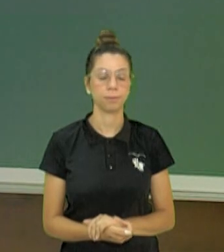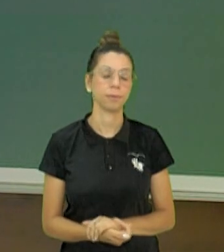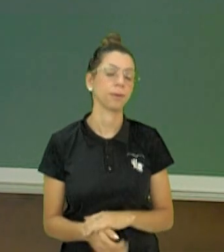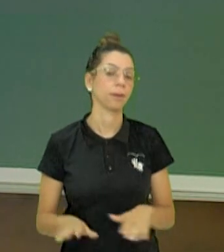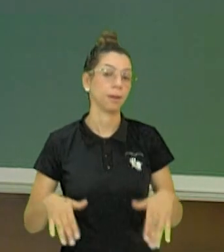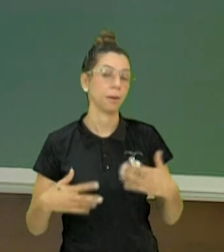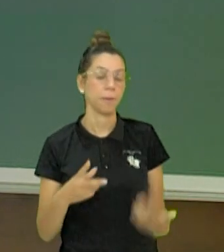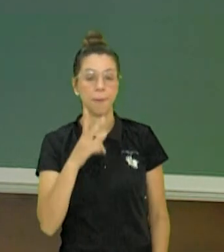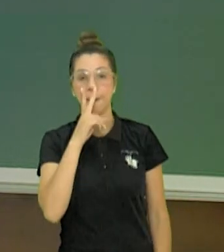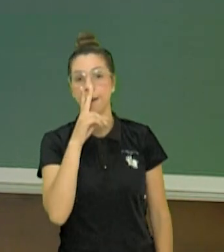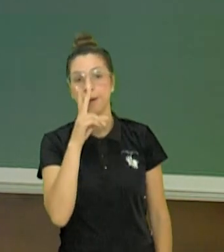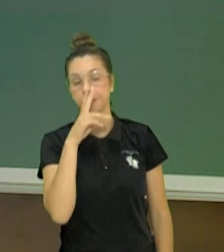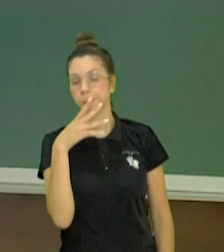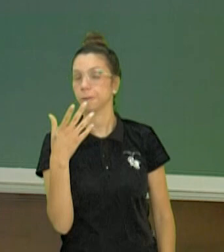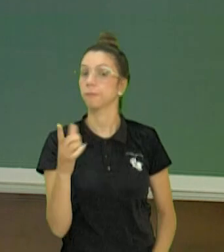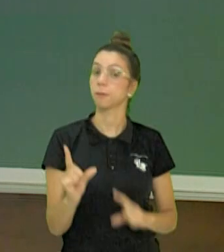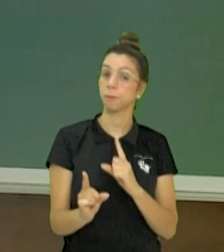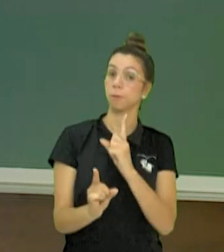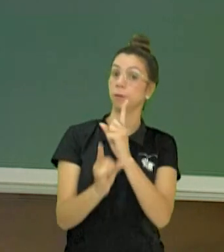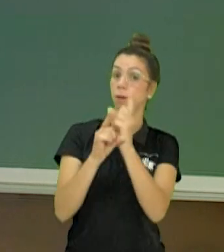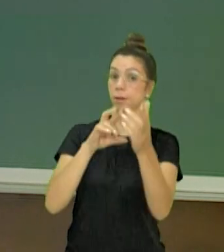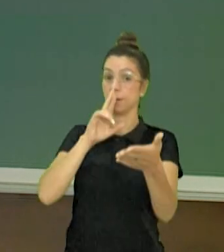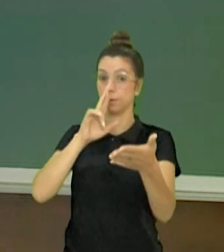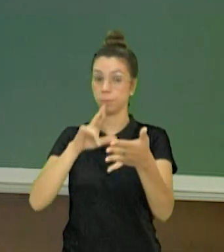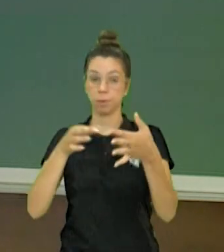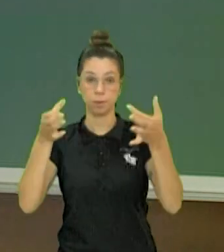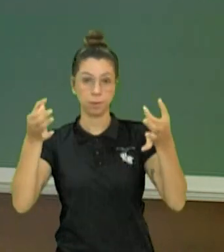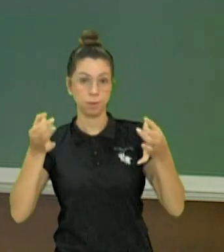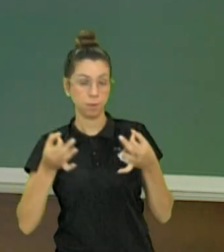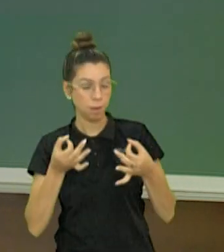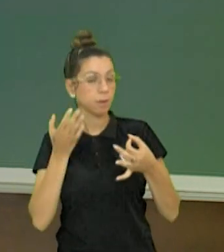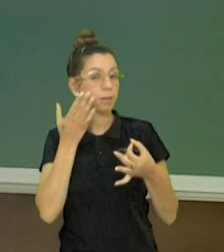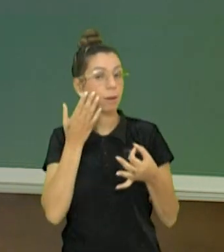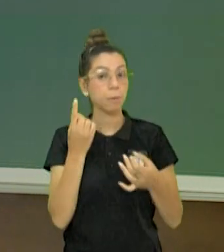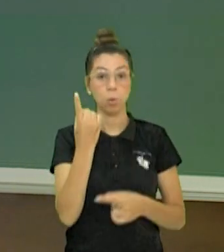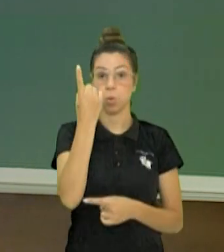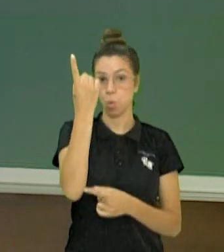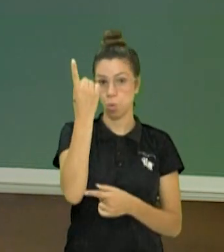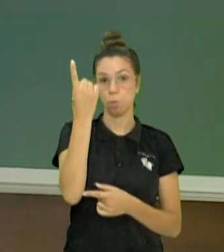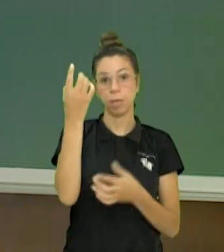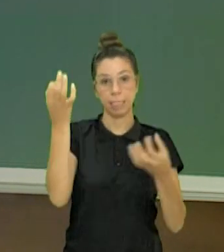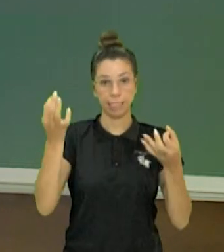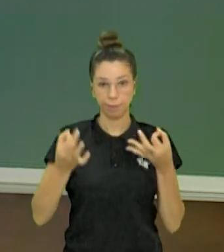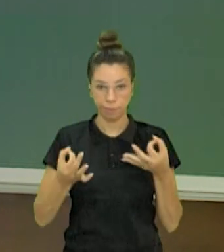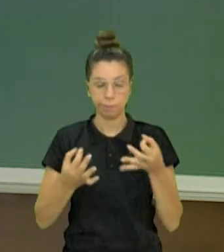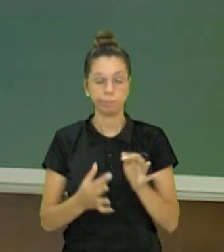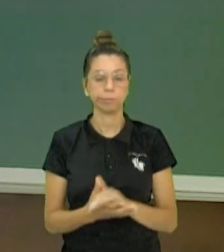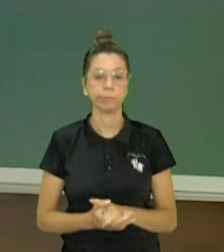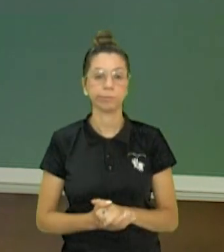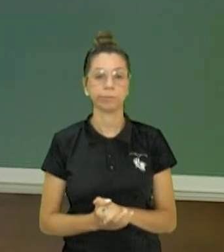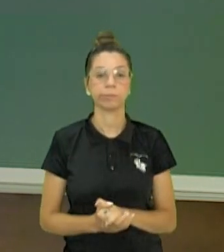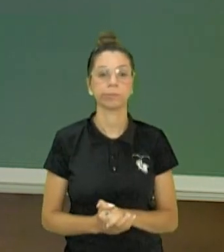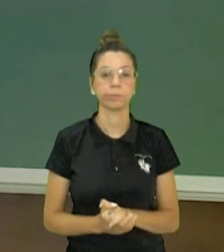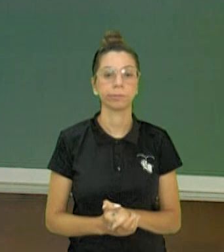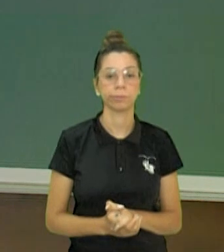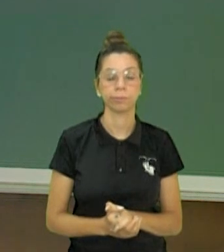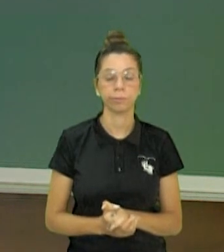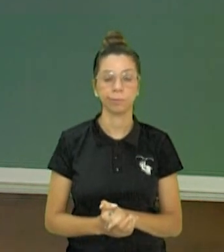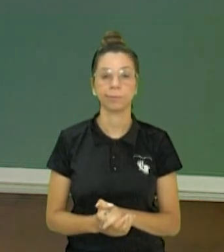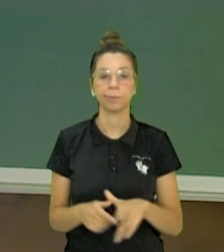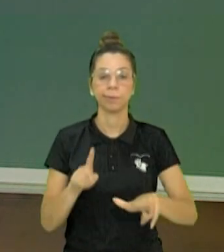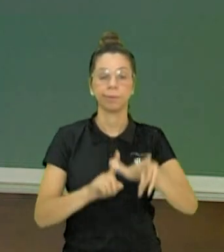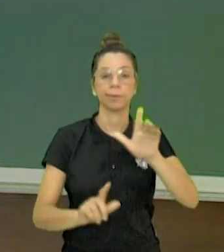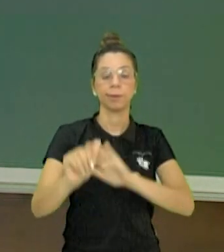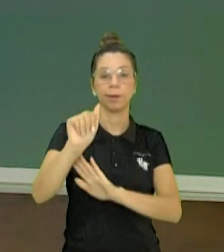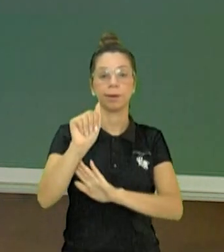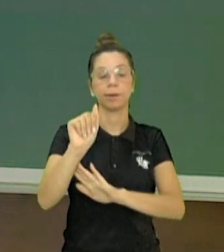Bom, eu acho que vocês descobriram aí, eu tenho certeza, a resposta certa e viram que somente uma está correta, tá? Então, olha só, letra A diz